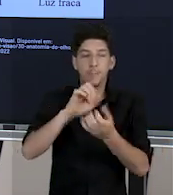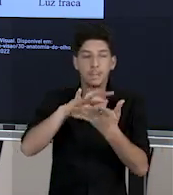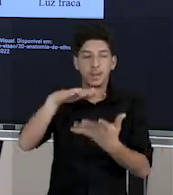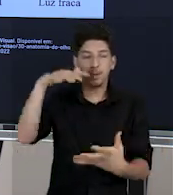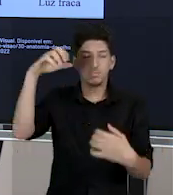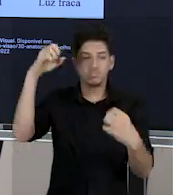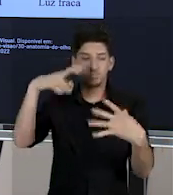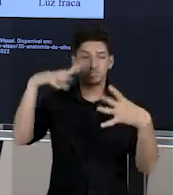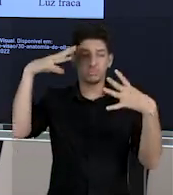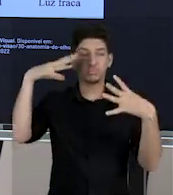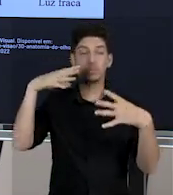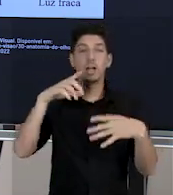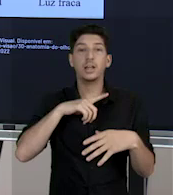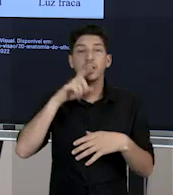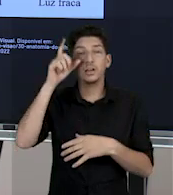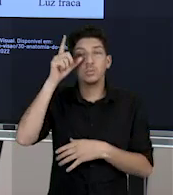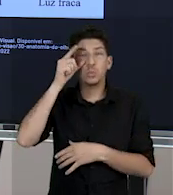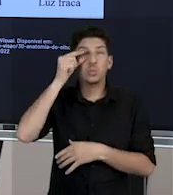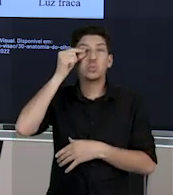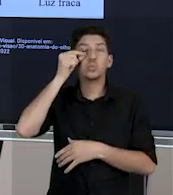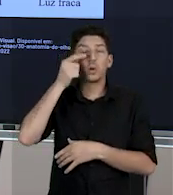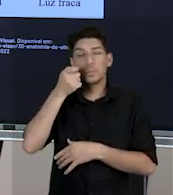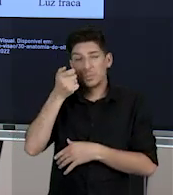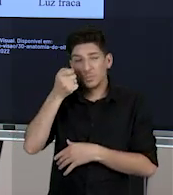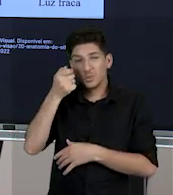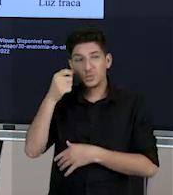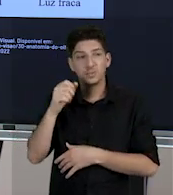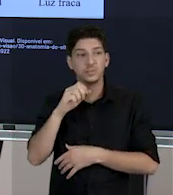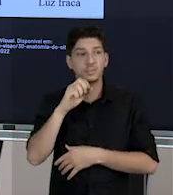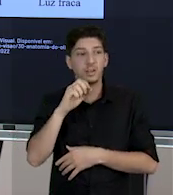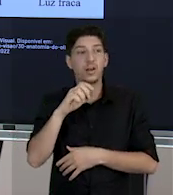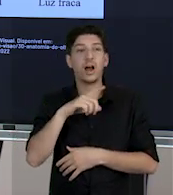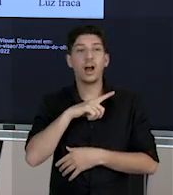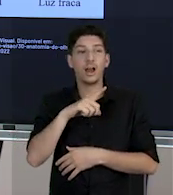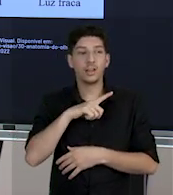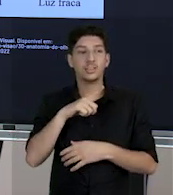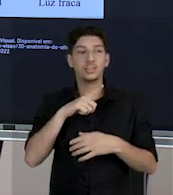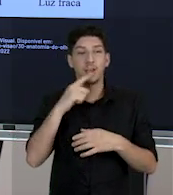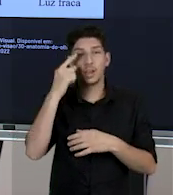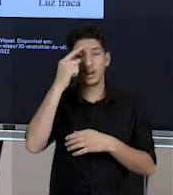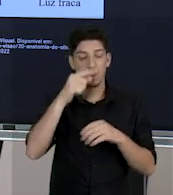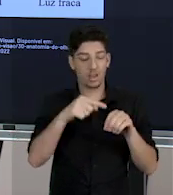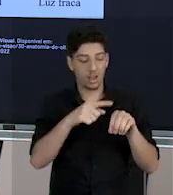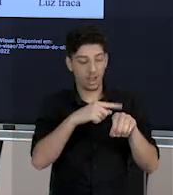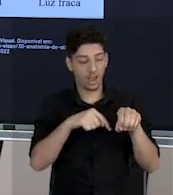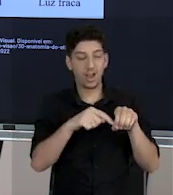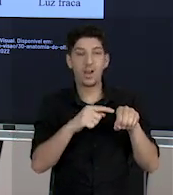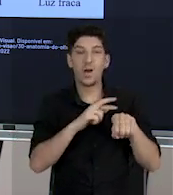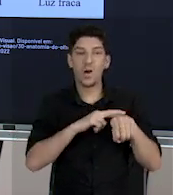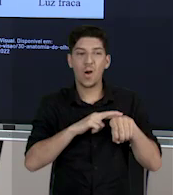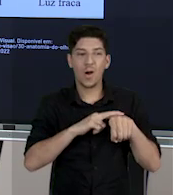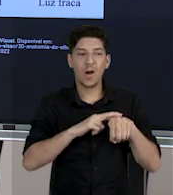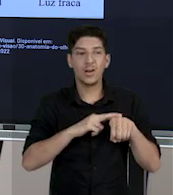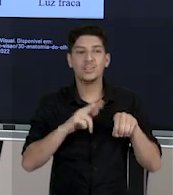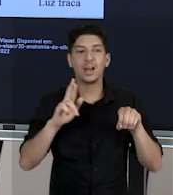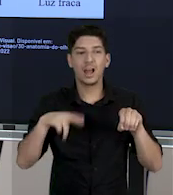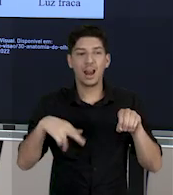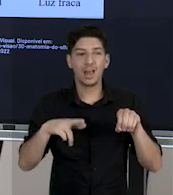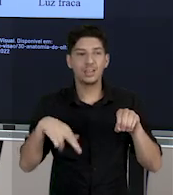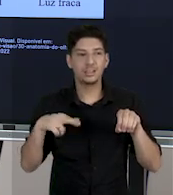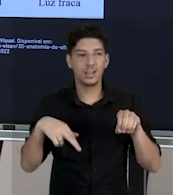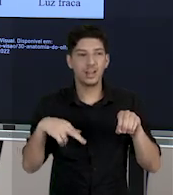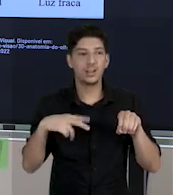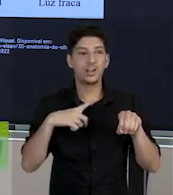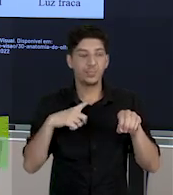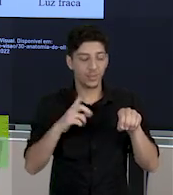ficar extremamente reduzida. Você tem uma parte da musculatura da íris que vai estar relaxada, que é essa parte externa, e a parte interna que está se